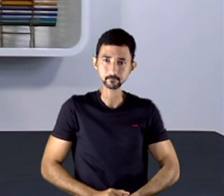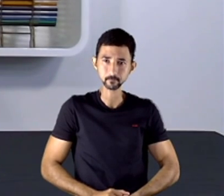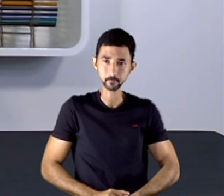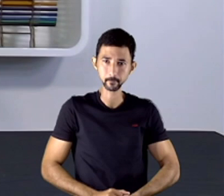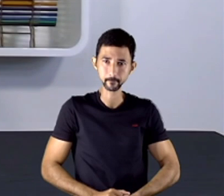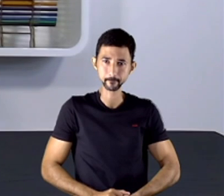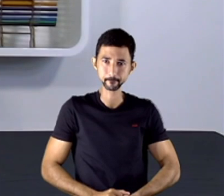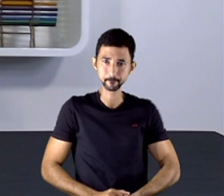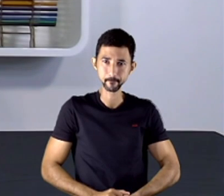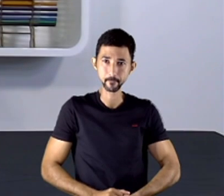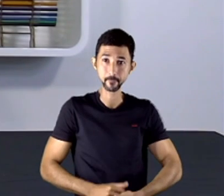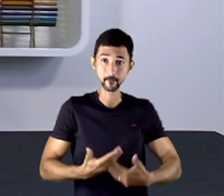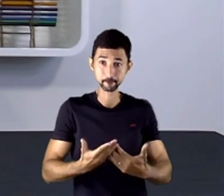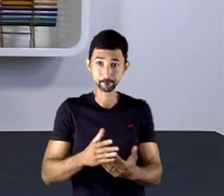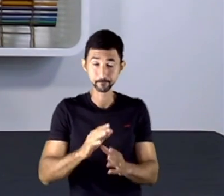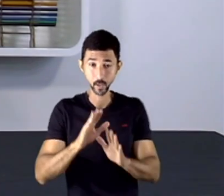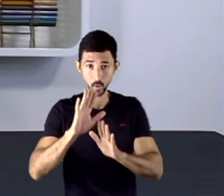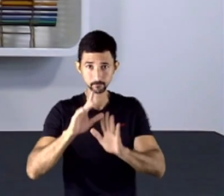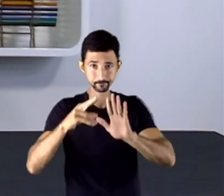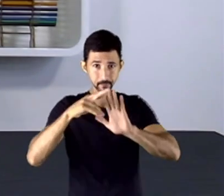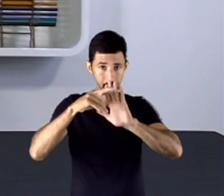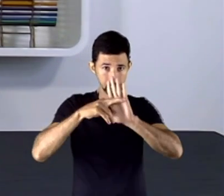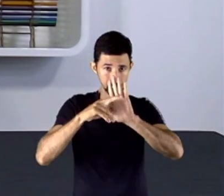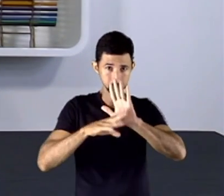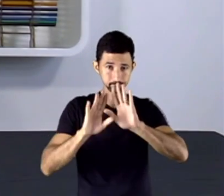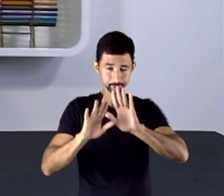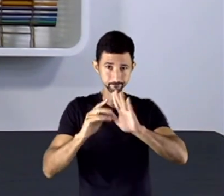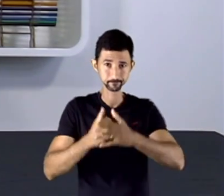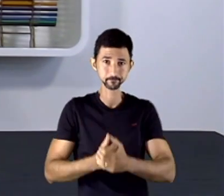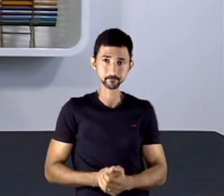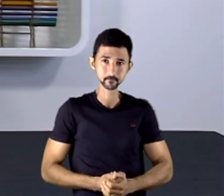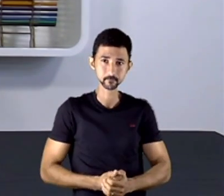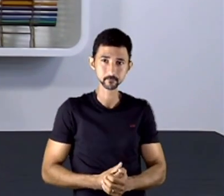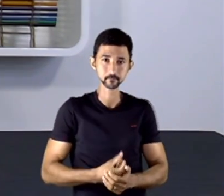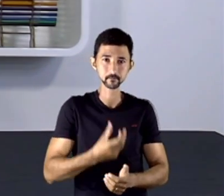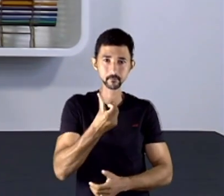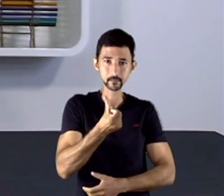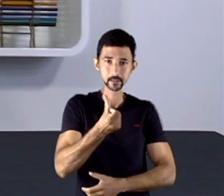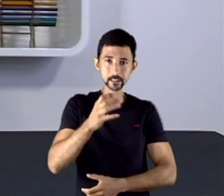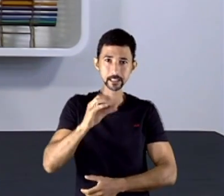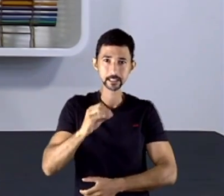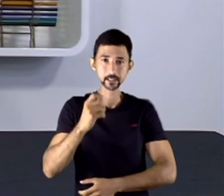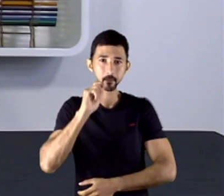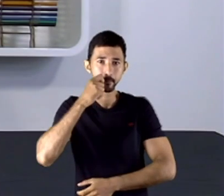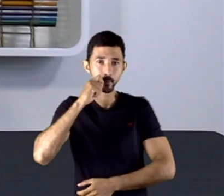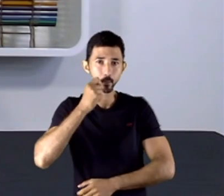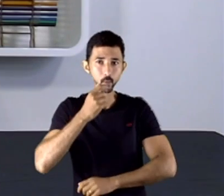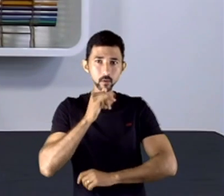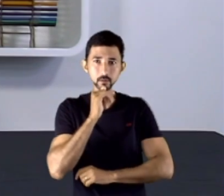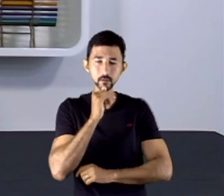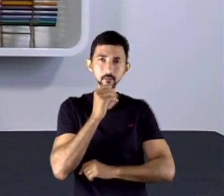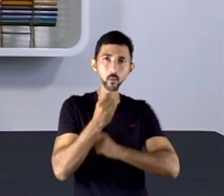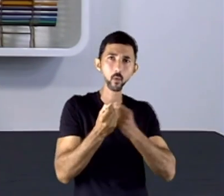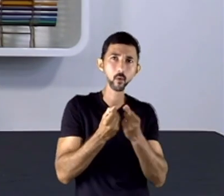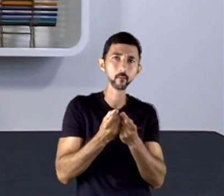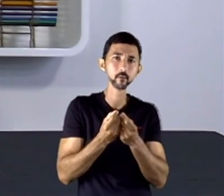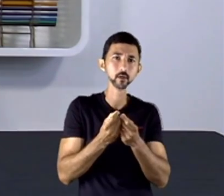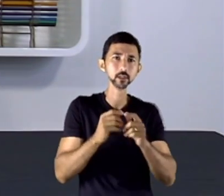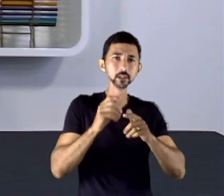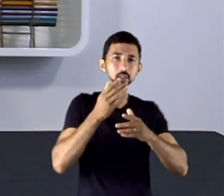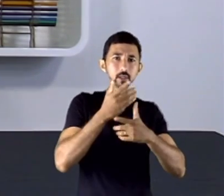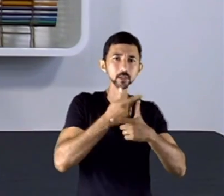Então, olha só. Duas regrinhas aí, tá? 60 bombons tem como ser divisível em